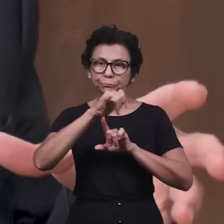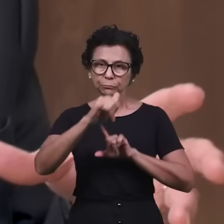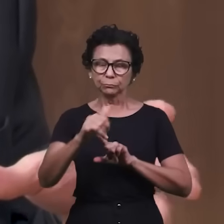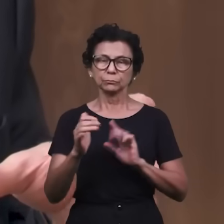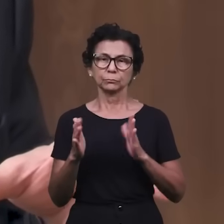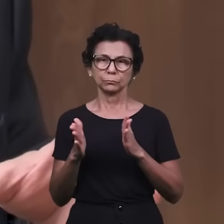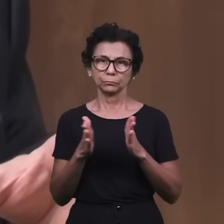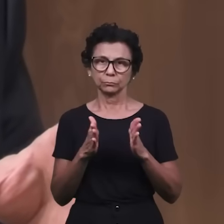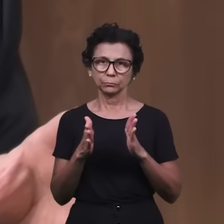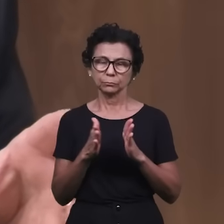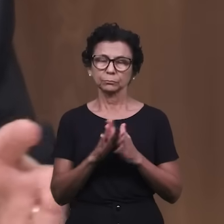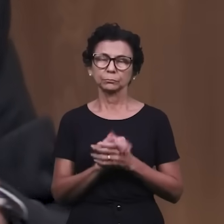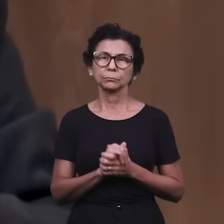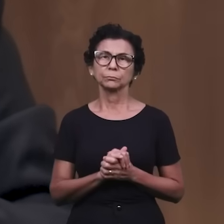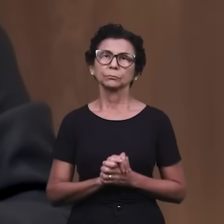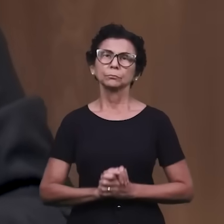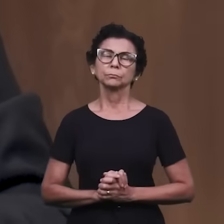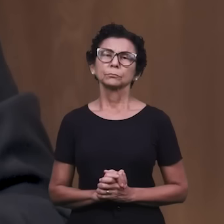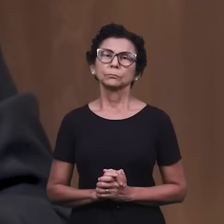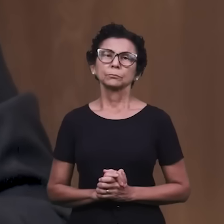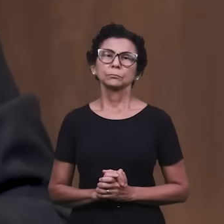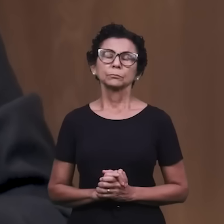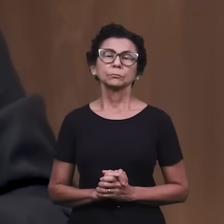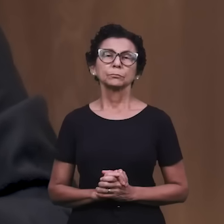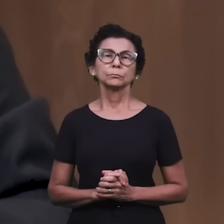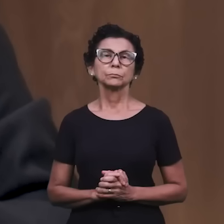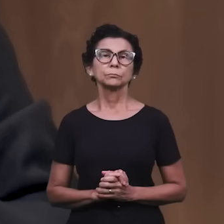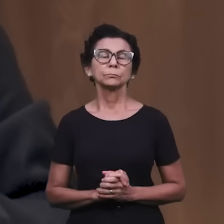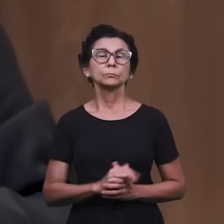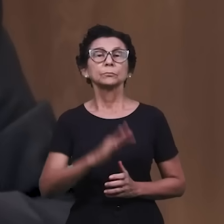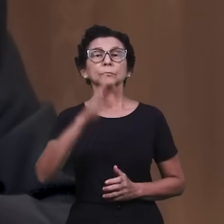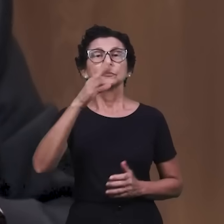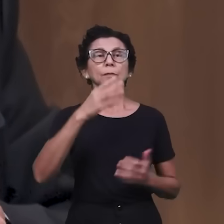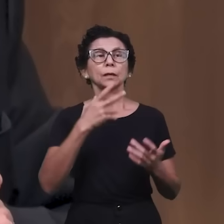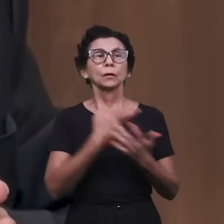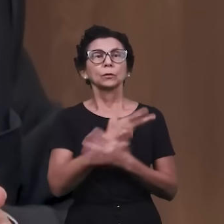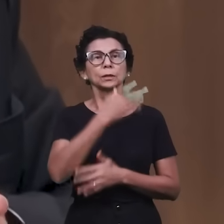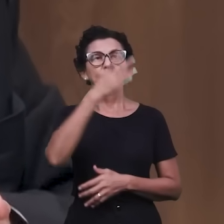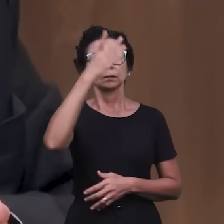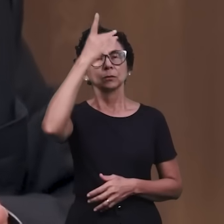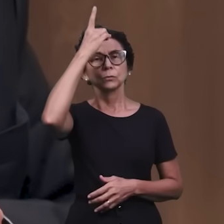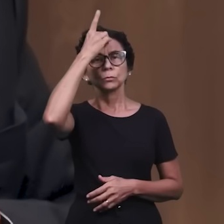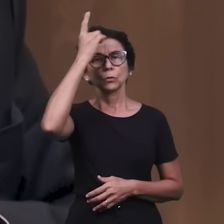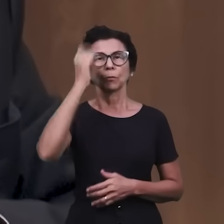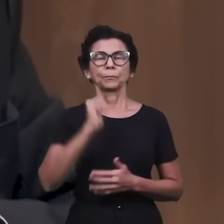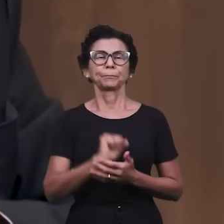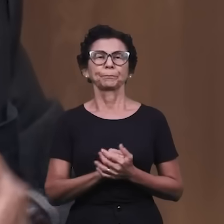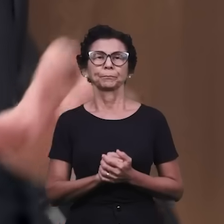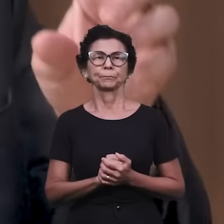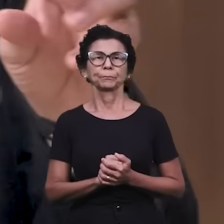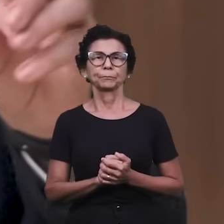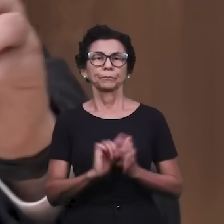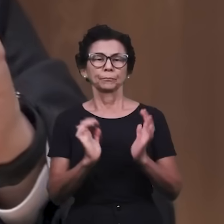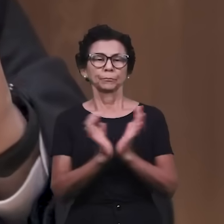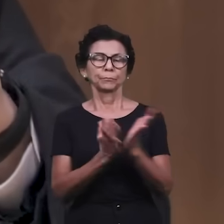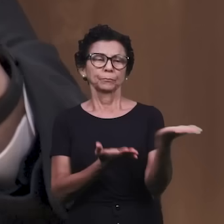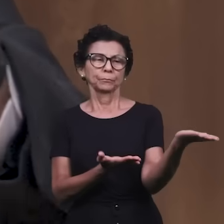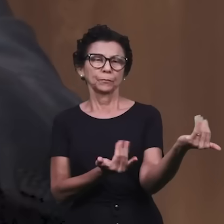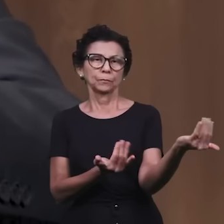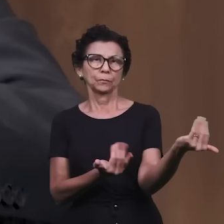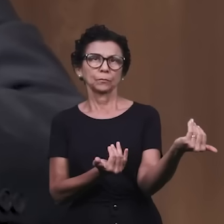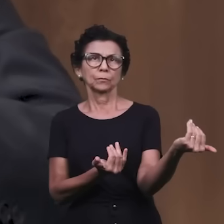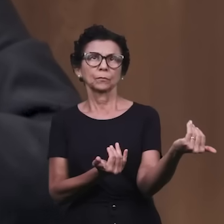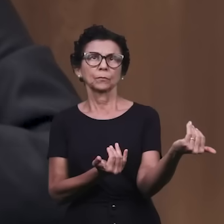naquele período que a gente faz antes do culto, veio um dom com jovens, envolvendo jovens. O senhor